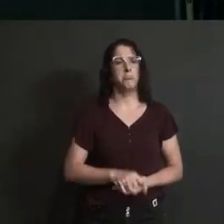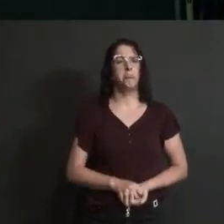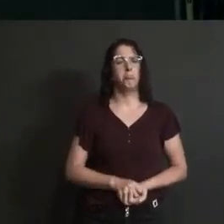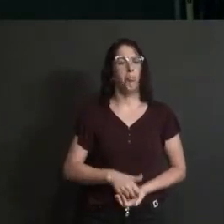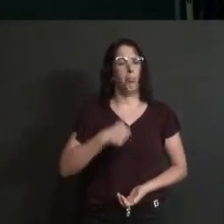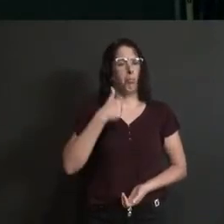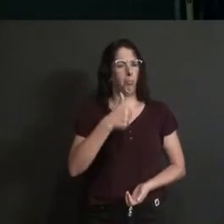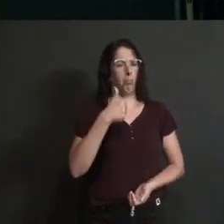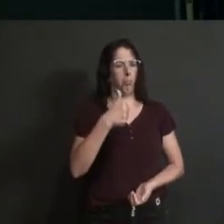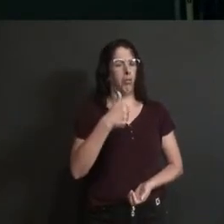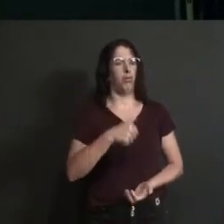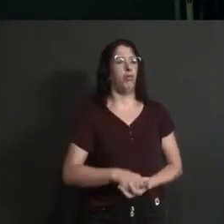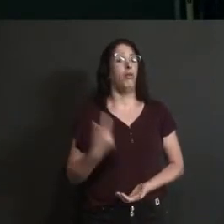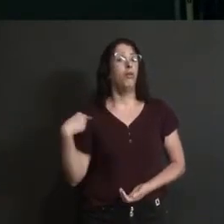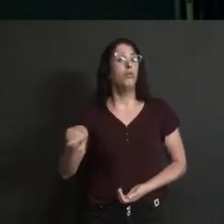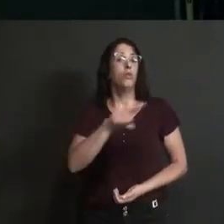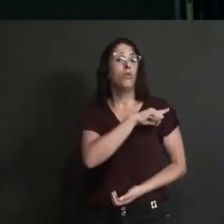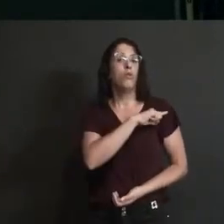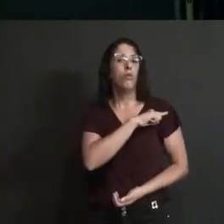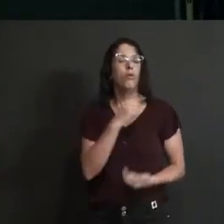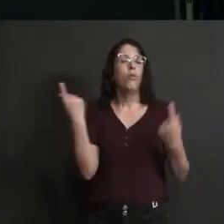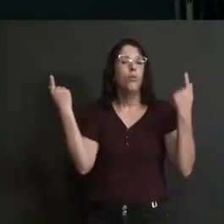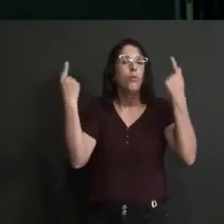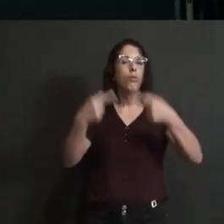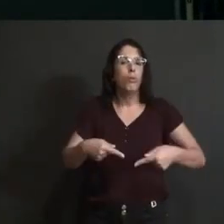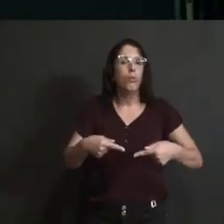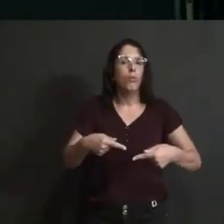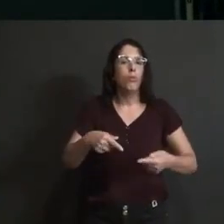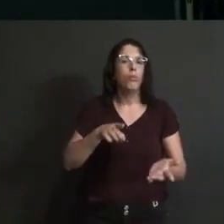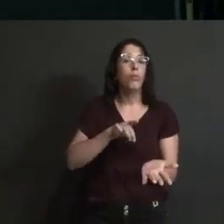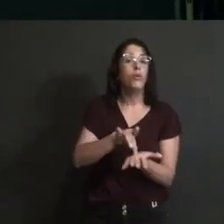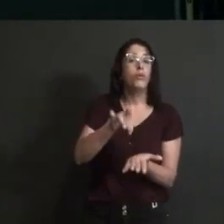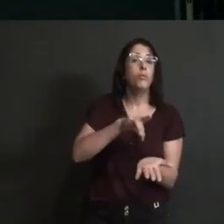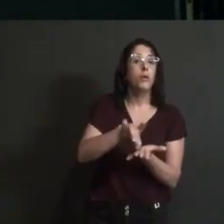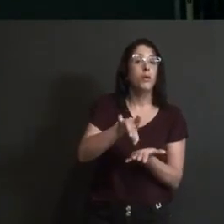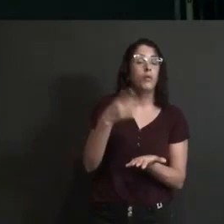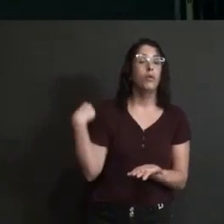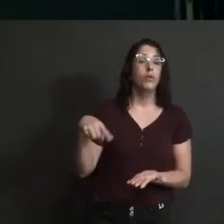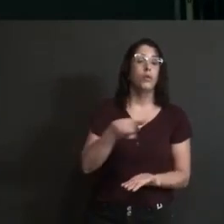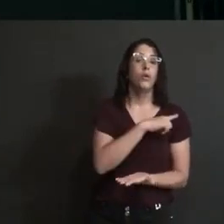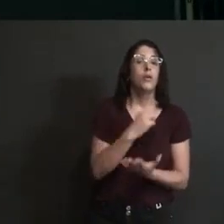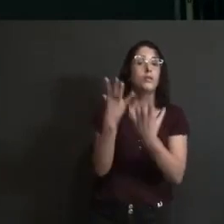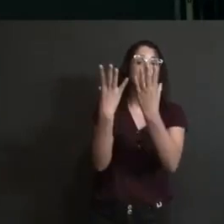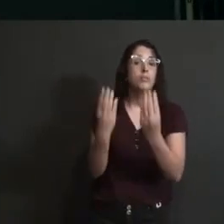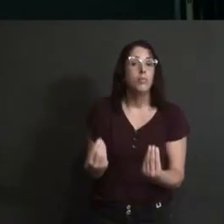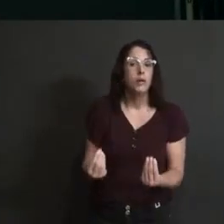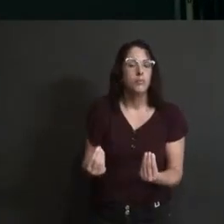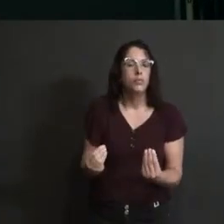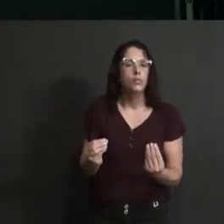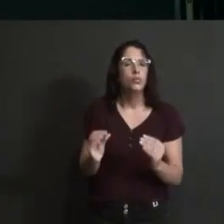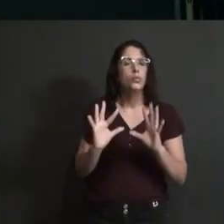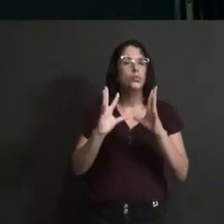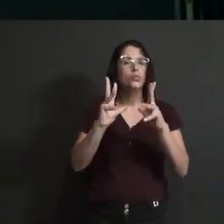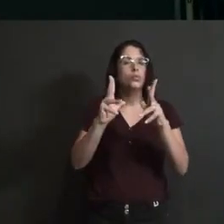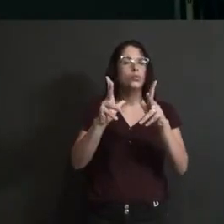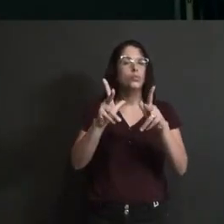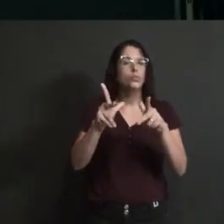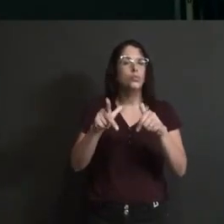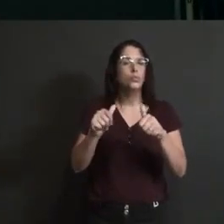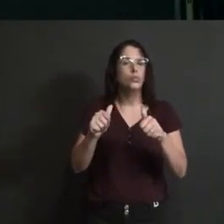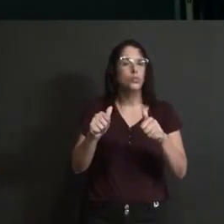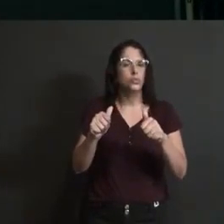perseguir os inimigos e recobrar tudo que foi tomado